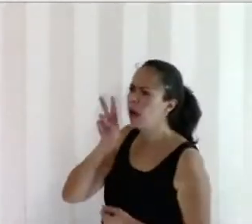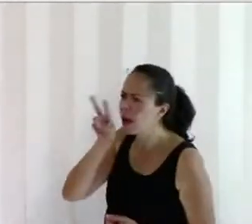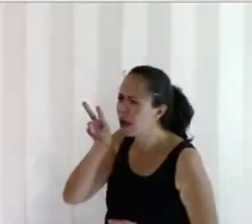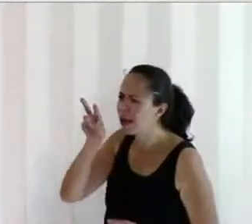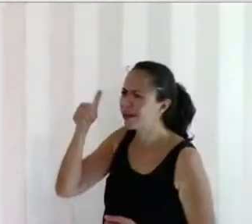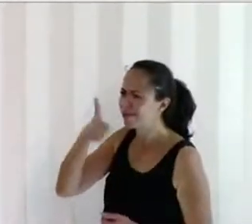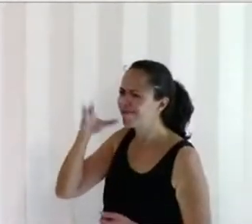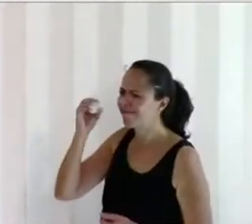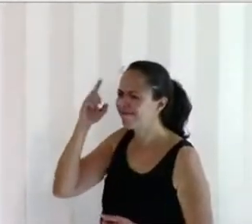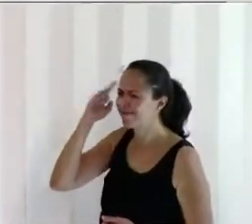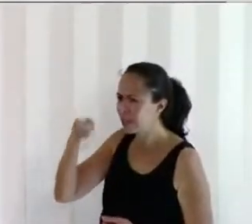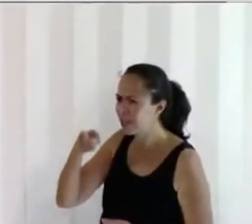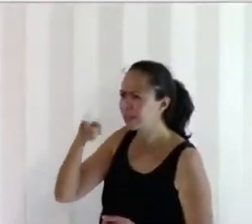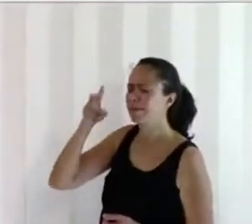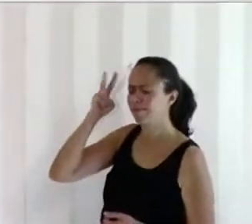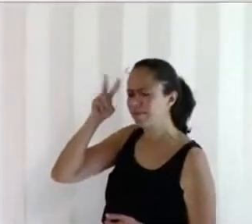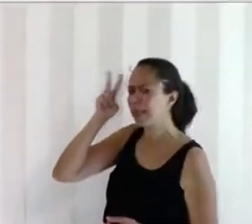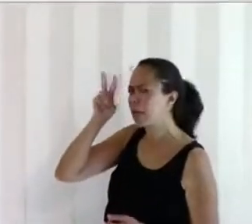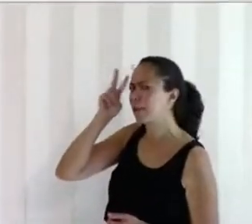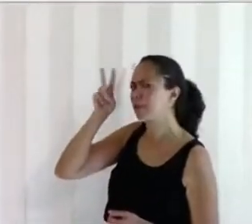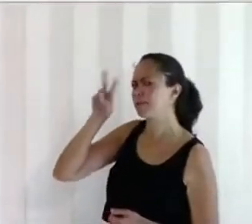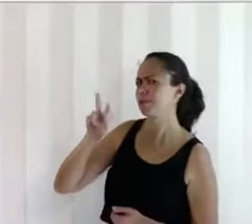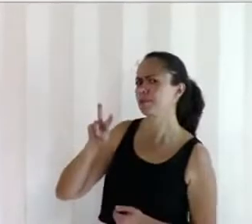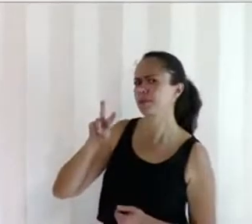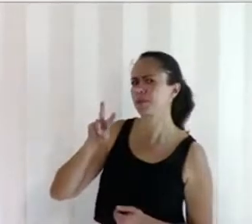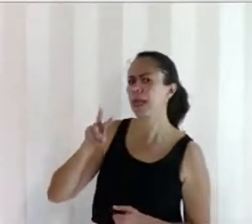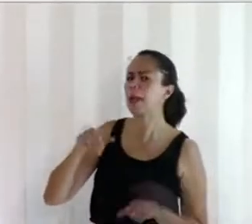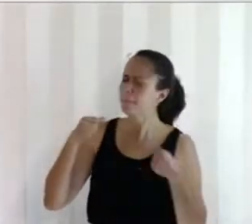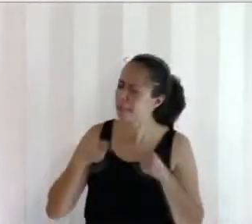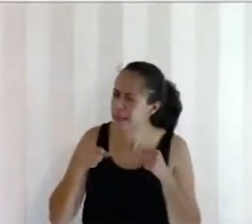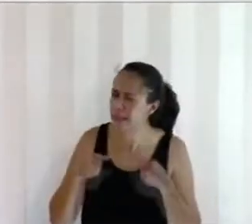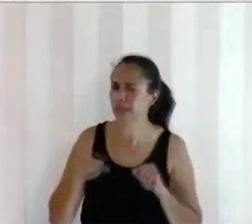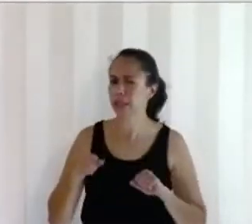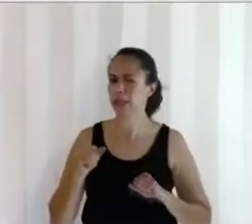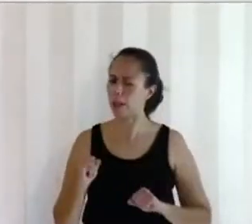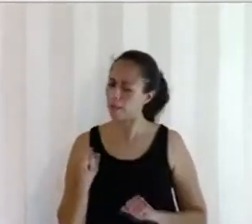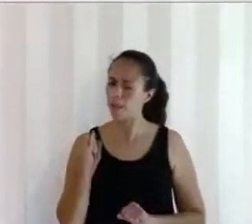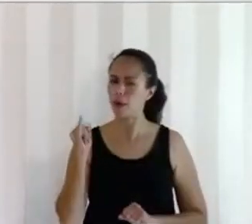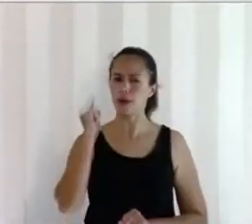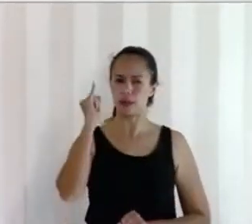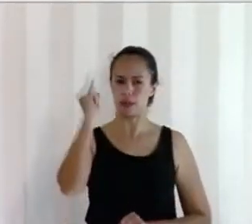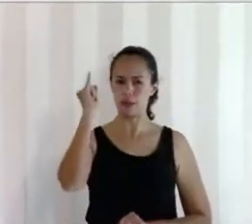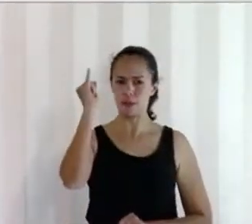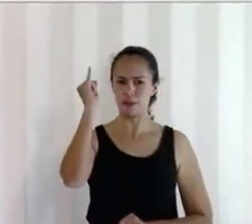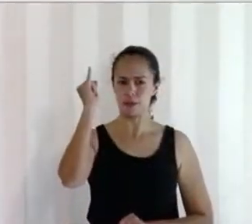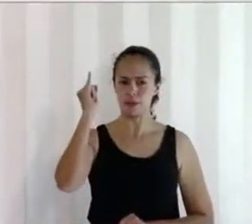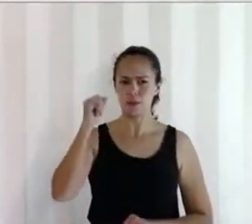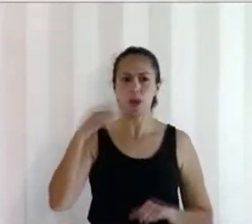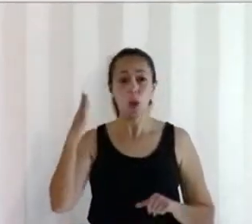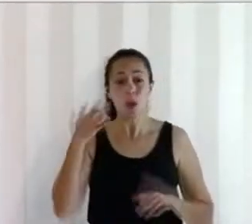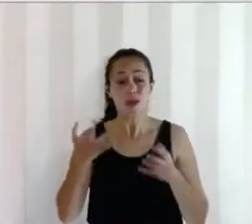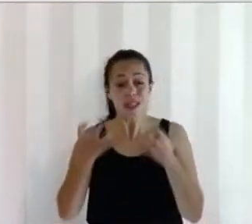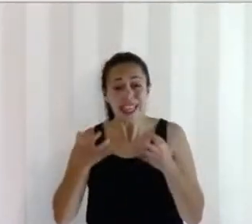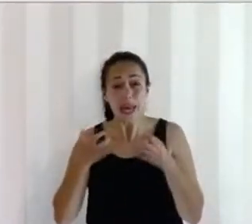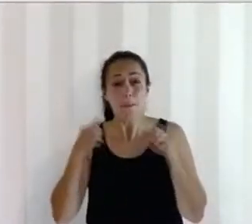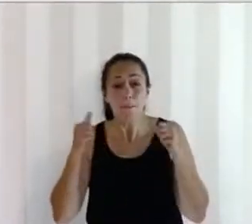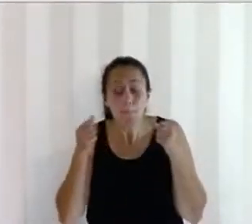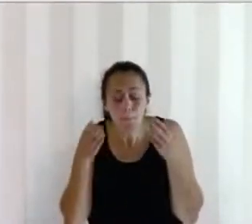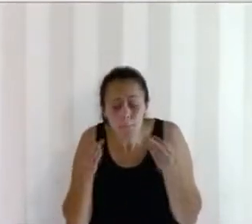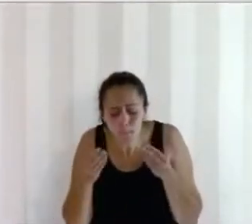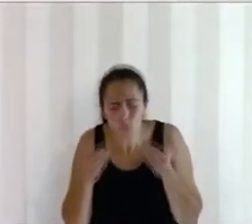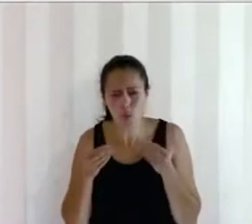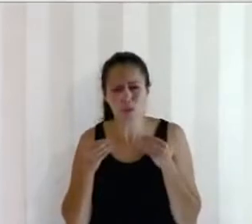de didática, né? Uma ênfase didática, pedia-se que se atasse às mãos, ou se atasse